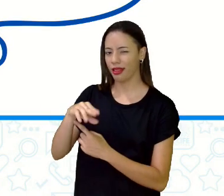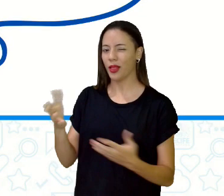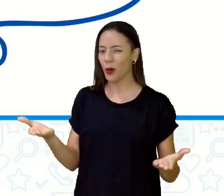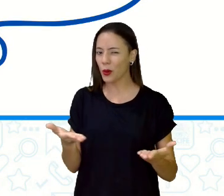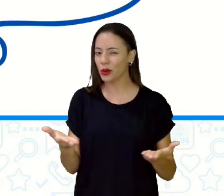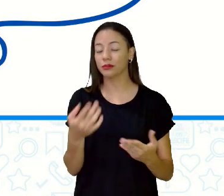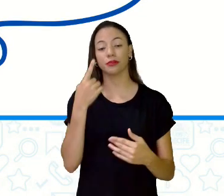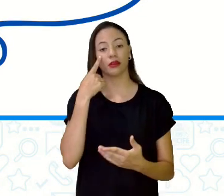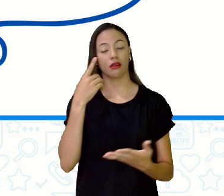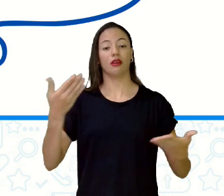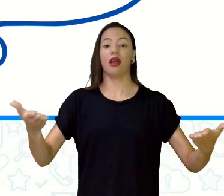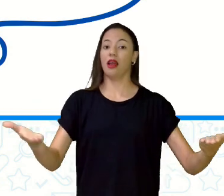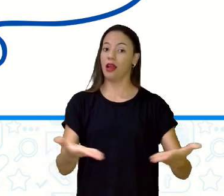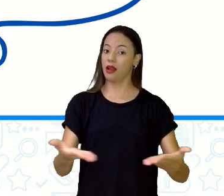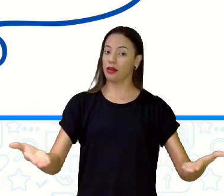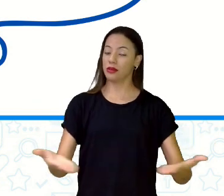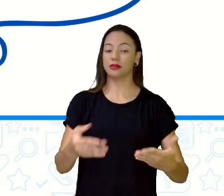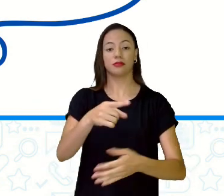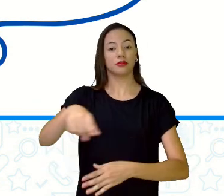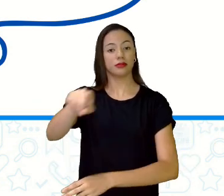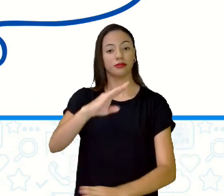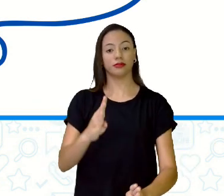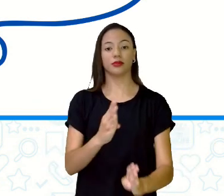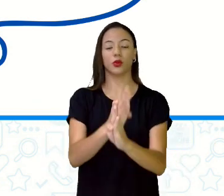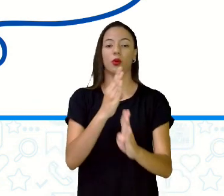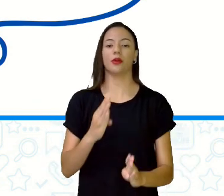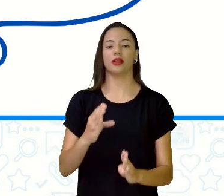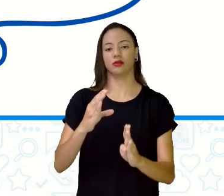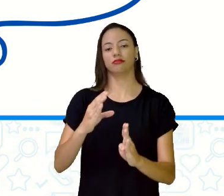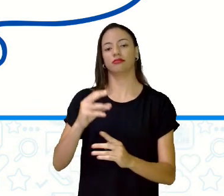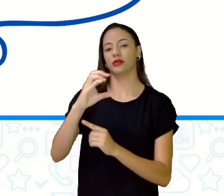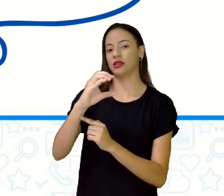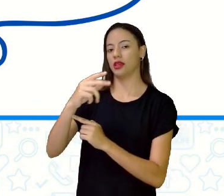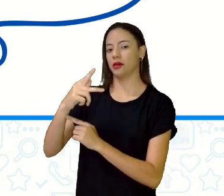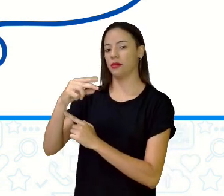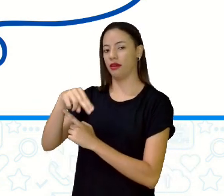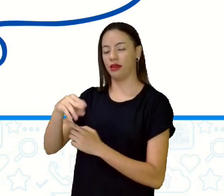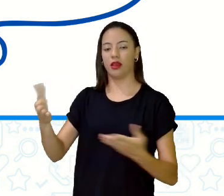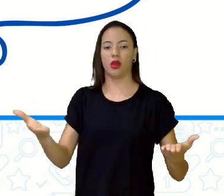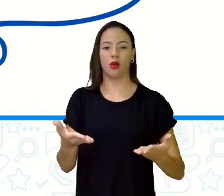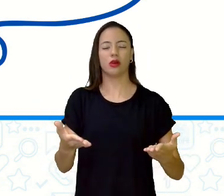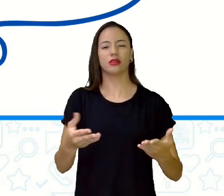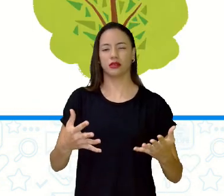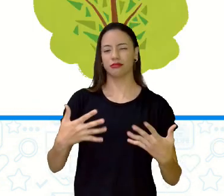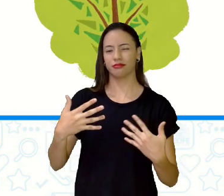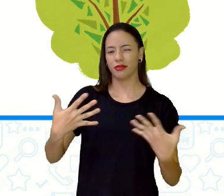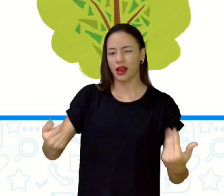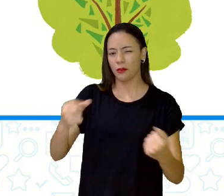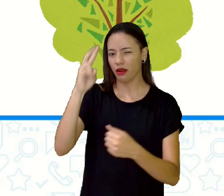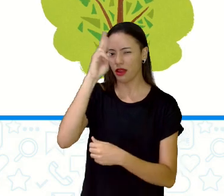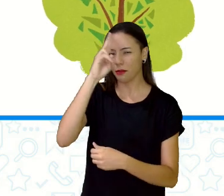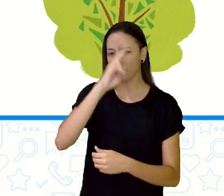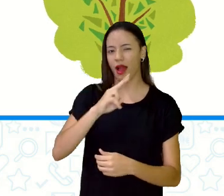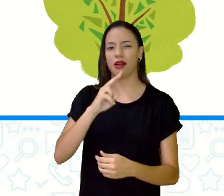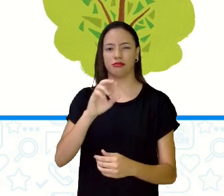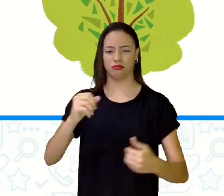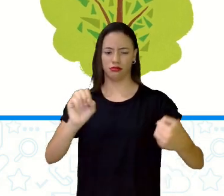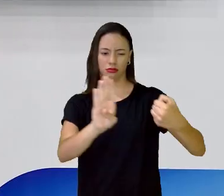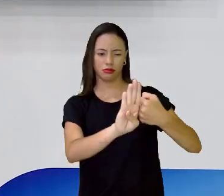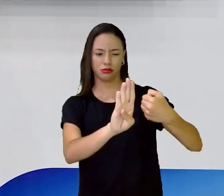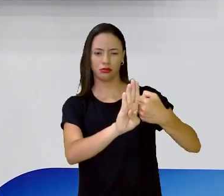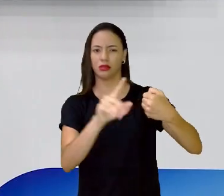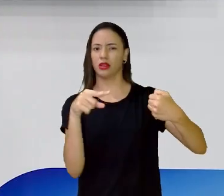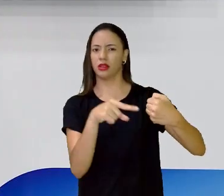agora, como vocês já descobriram aí o CPN de hoje, vamos relembrar o que é substantivo? Olha